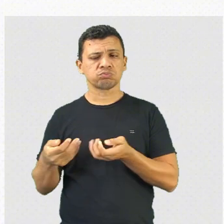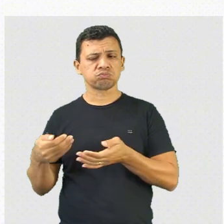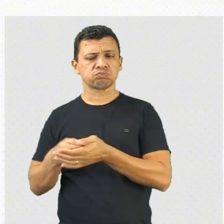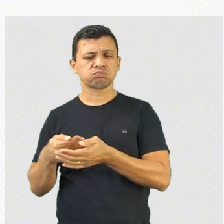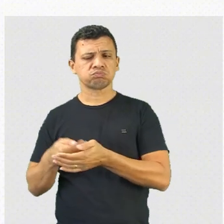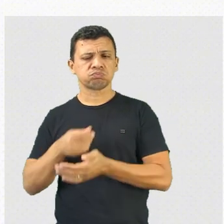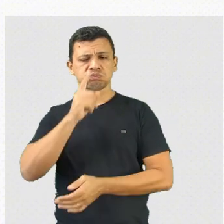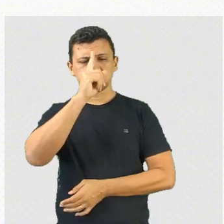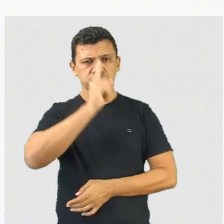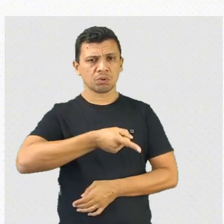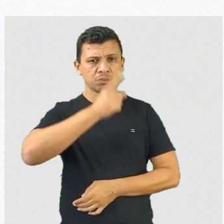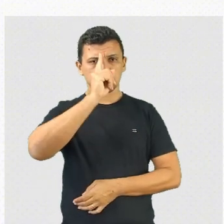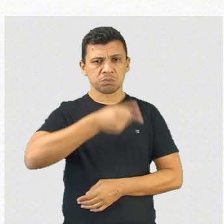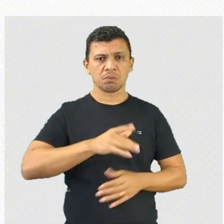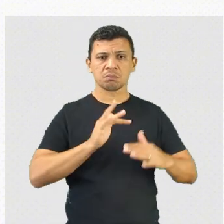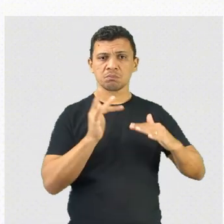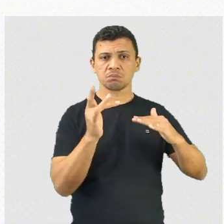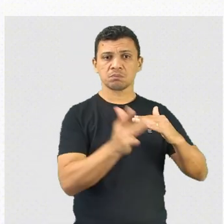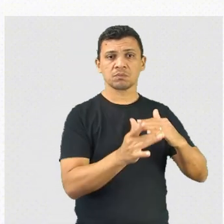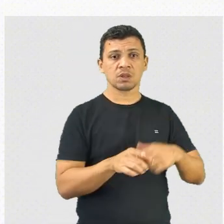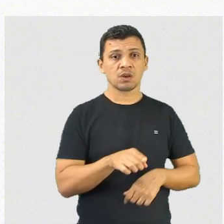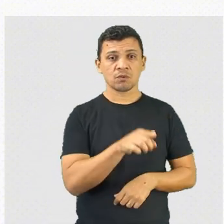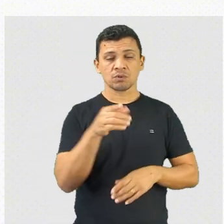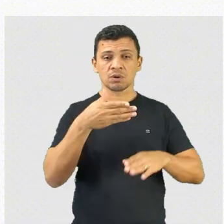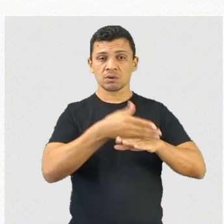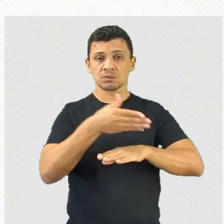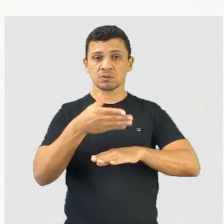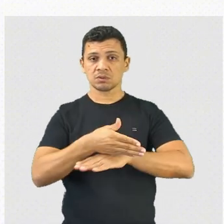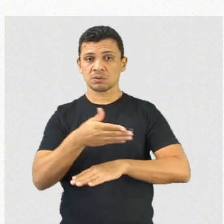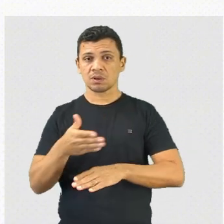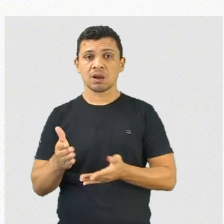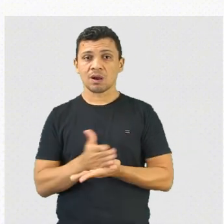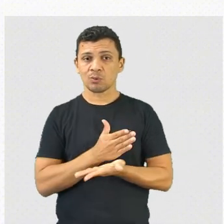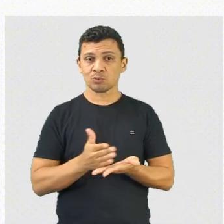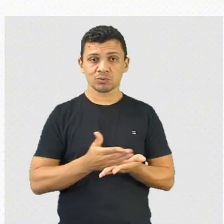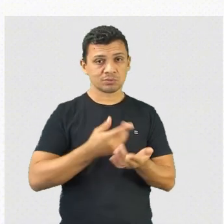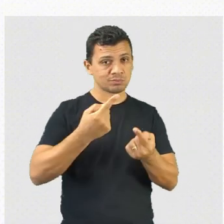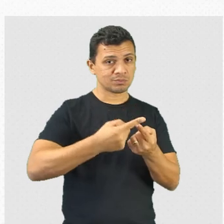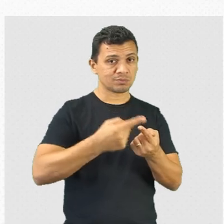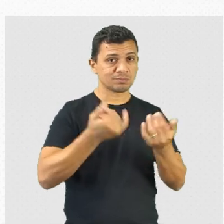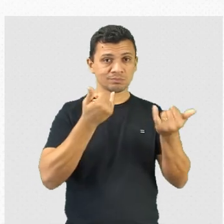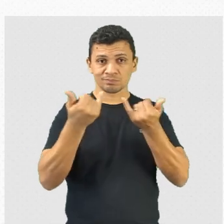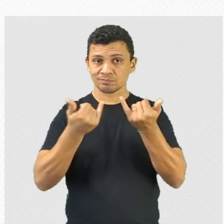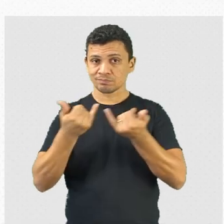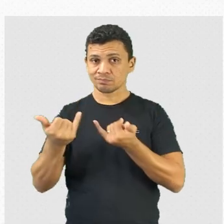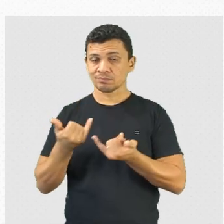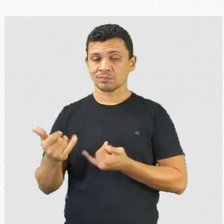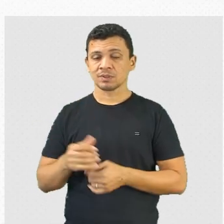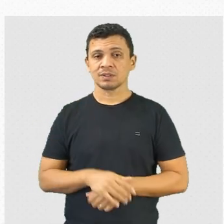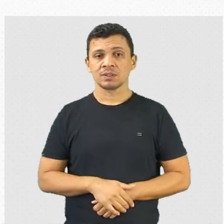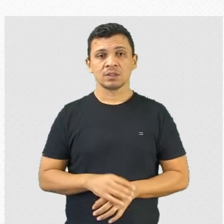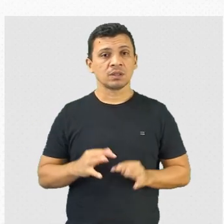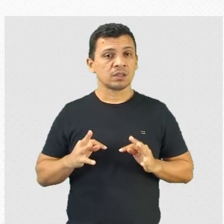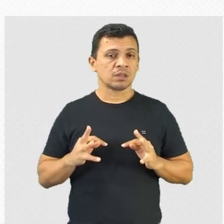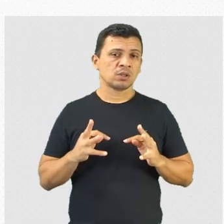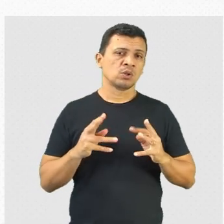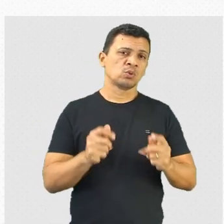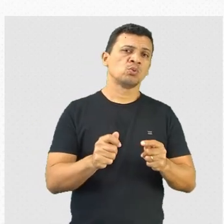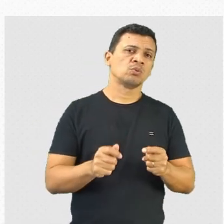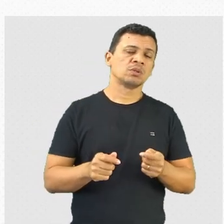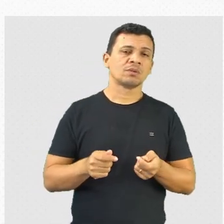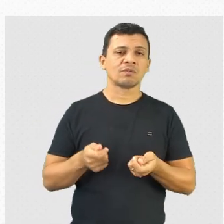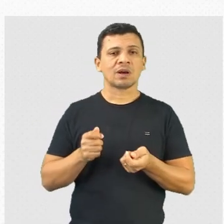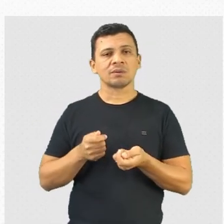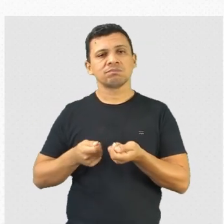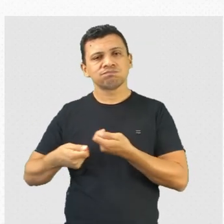comanda efetivamente essas redes, para que você tenha acesso a determinados tipos de informações. Correto? Então tudo isso vai moldando,